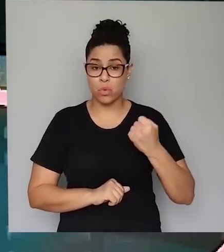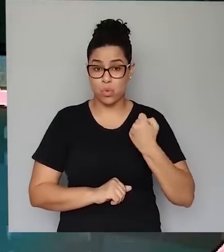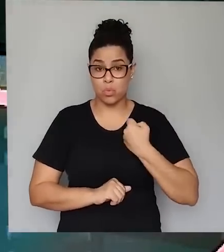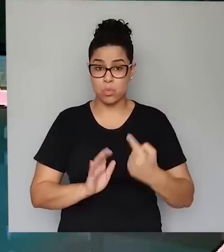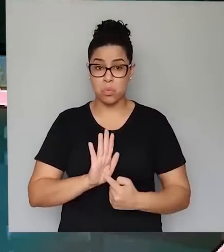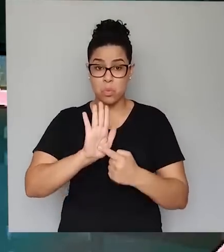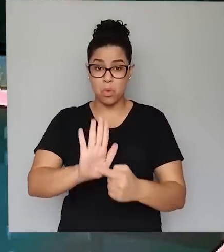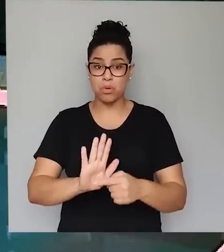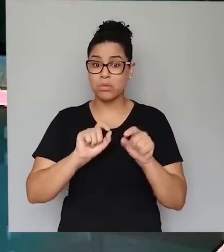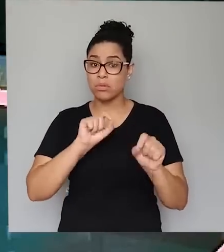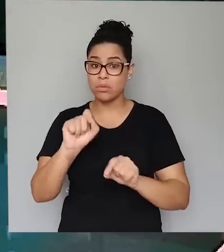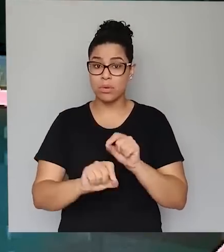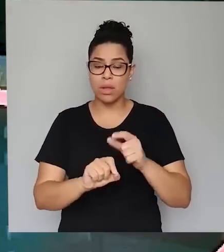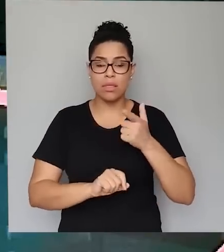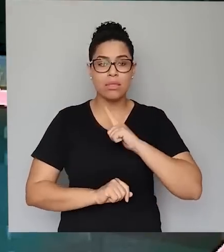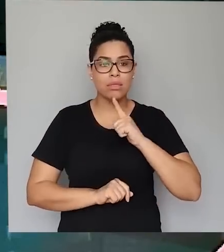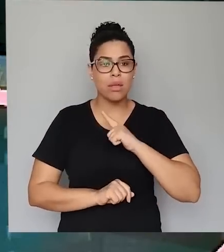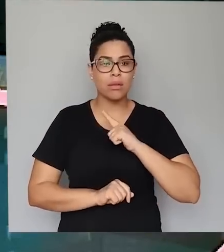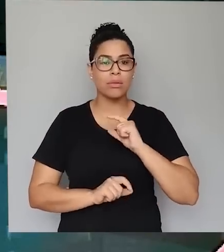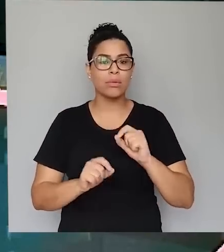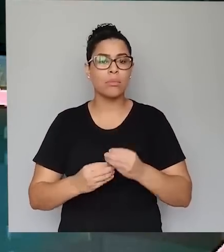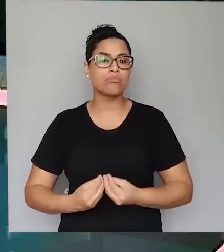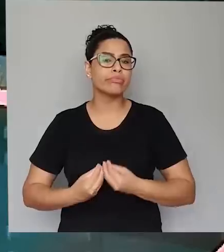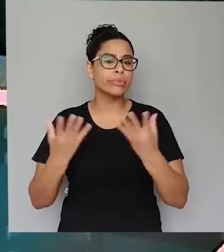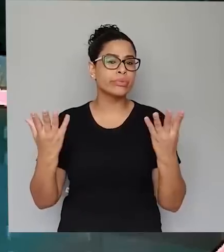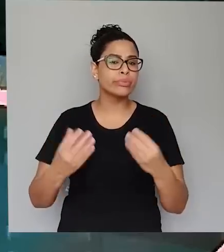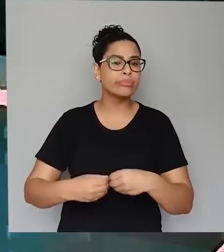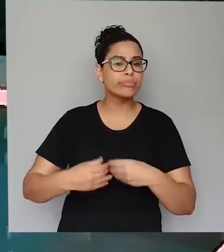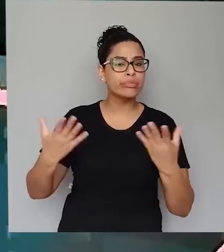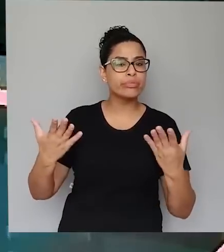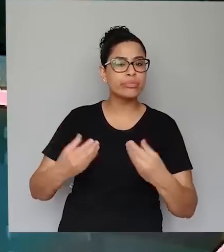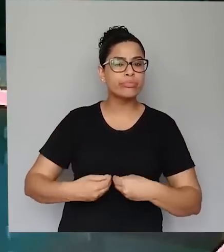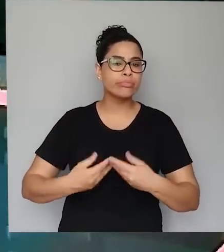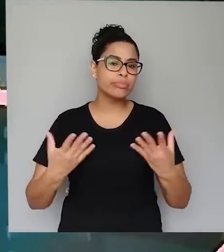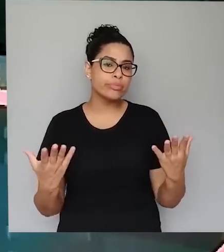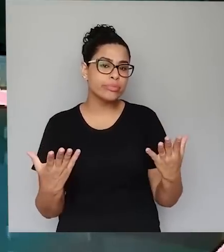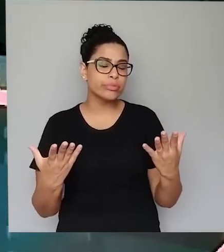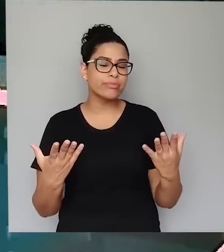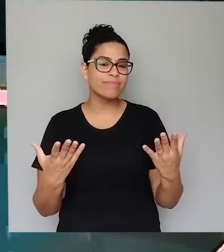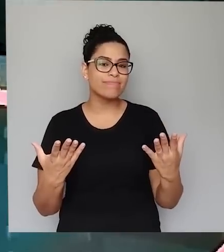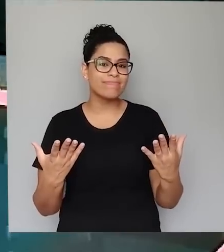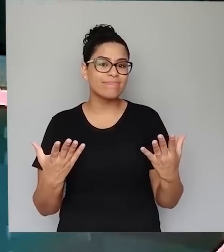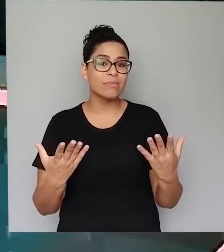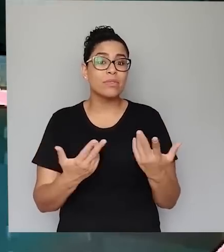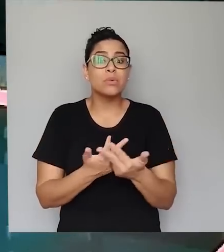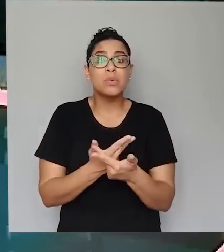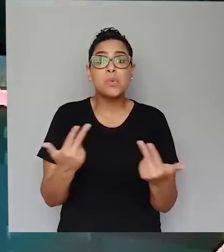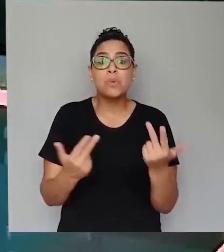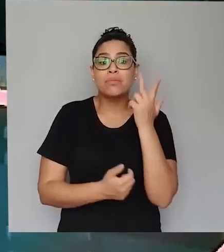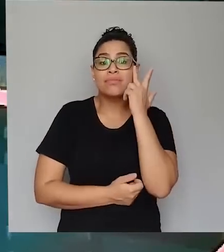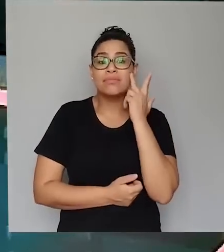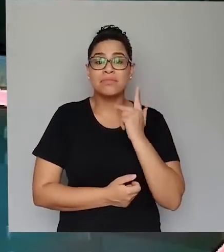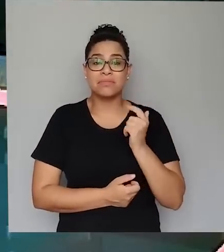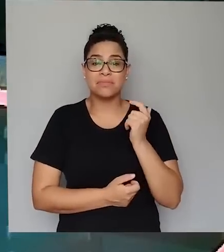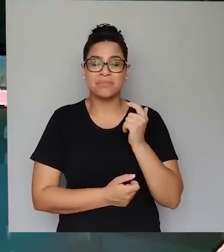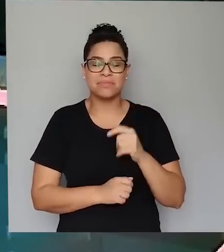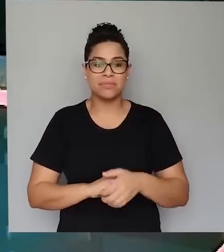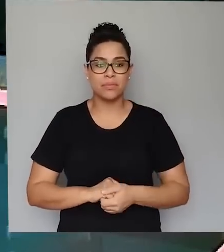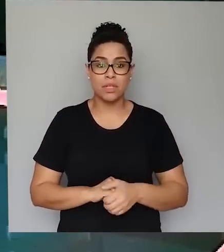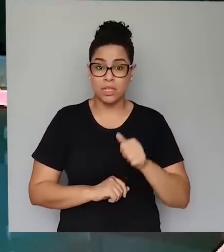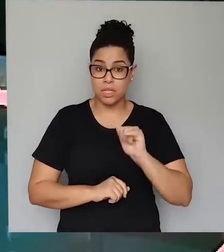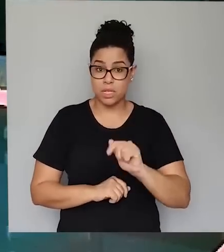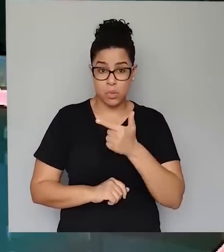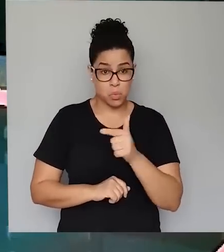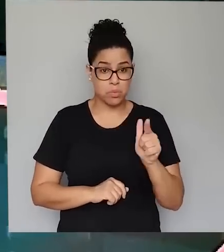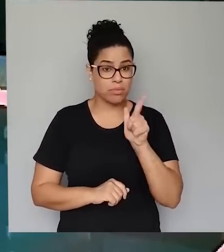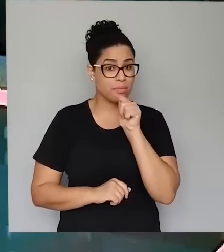mostram que há muito desperdício deste importantíssimo recurso natural. Sem water